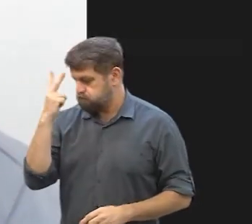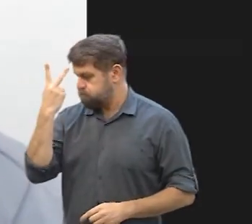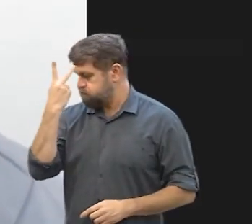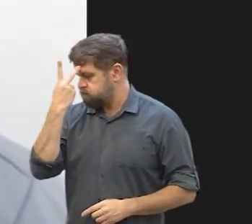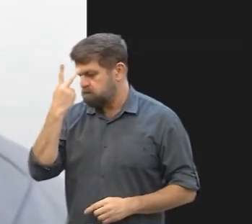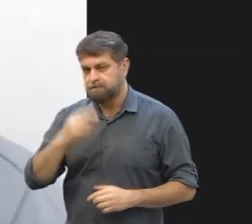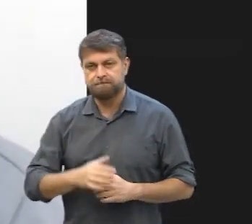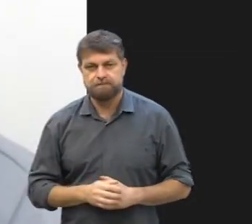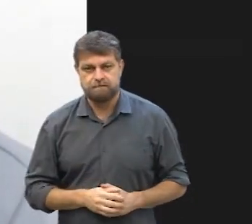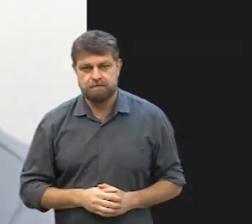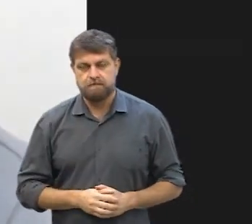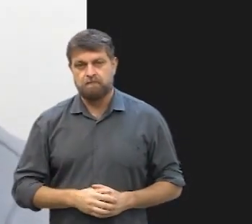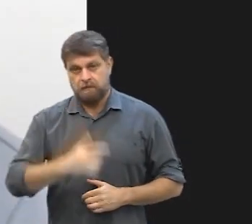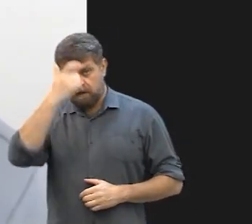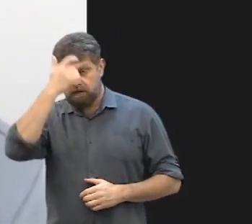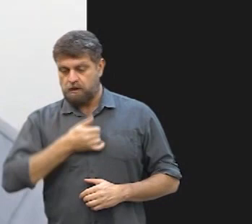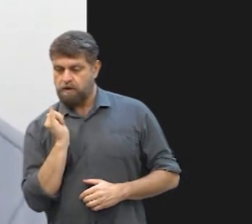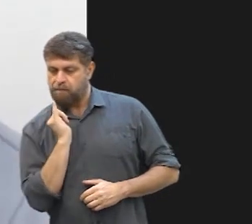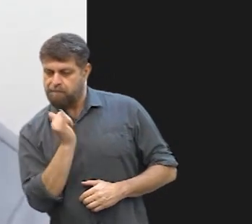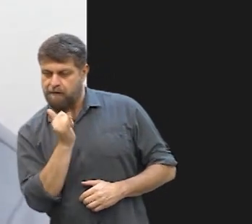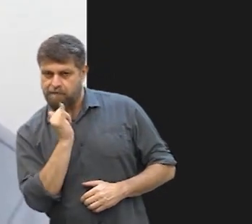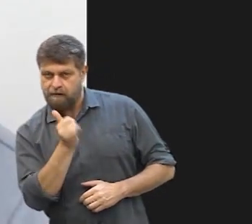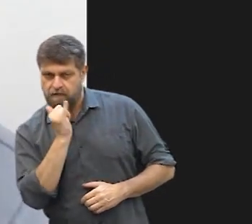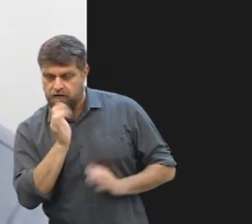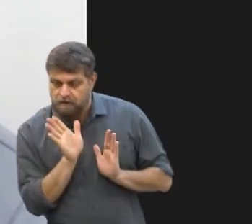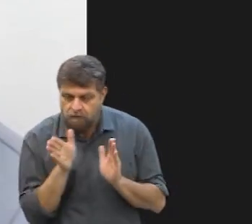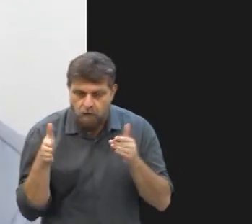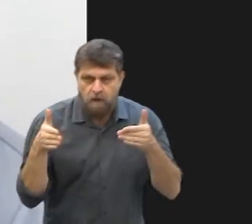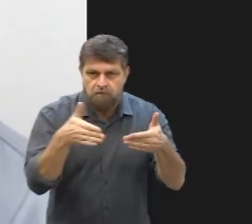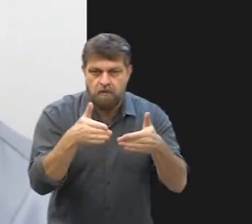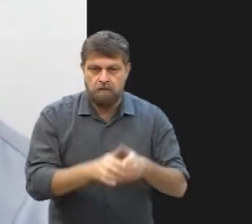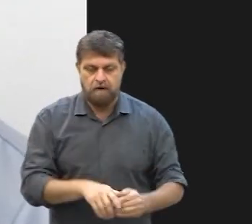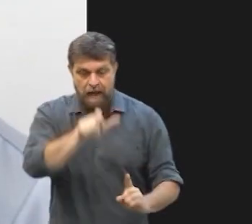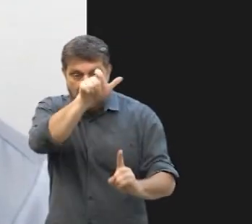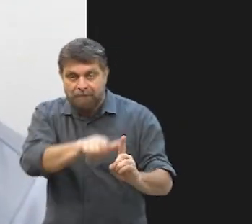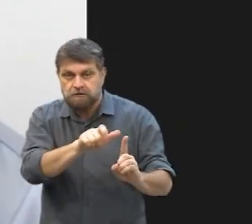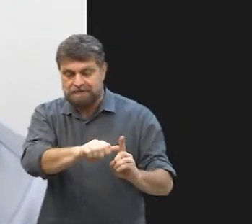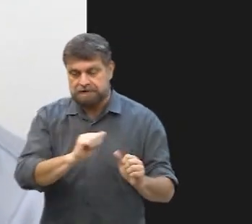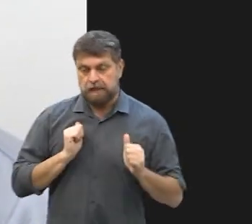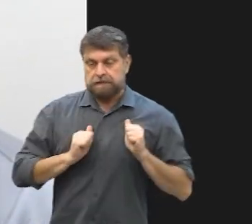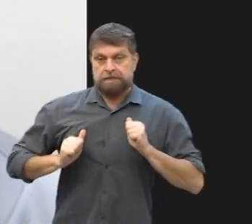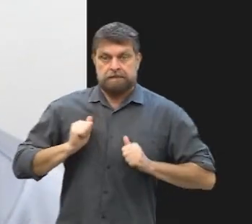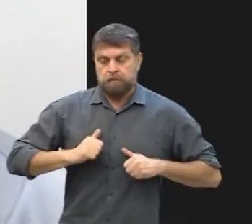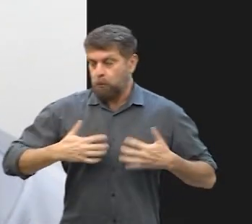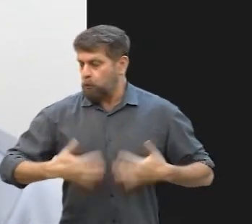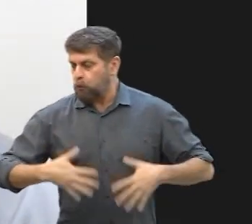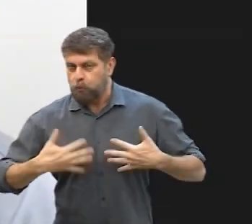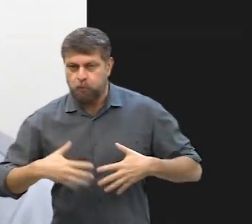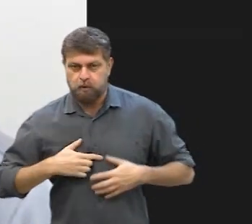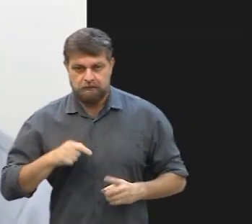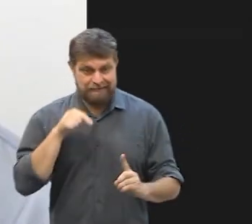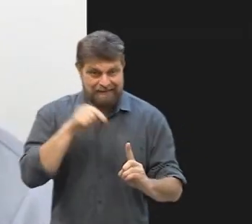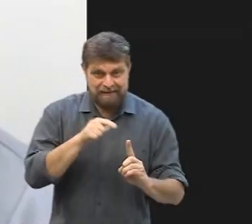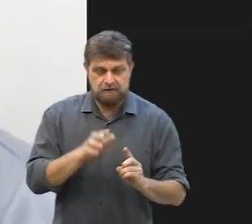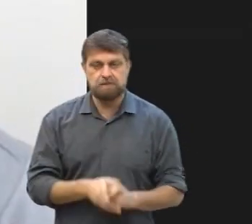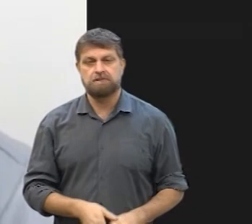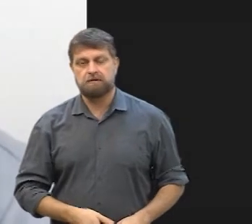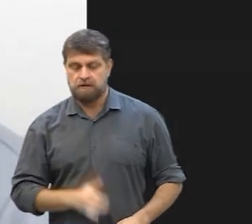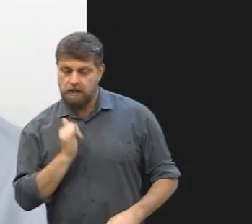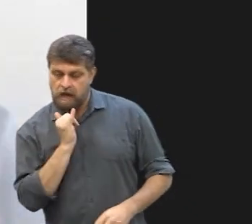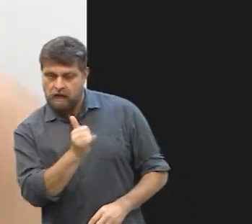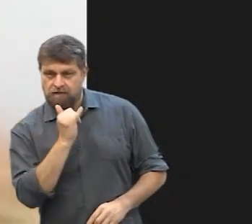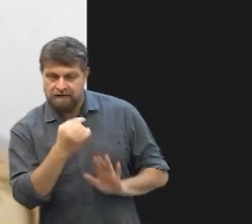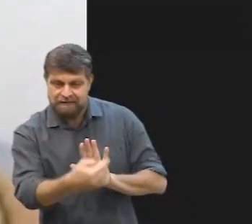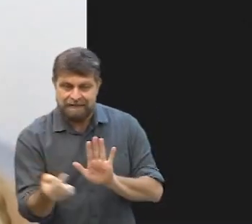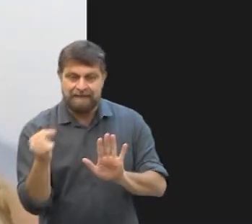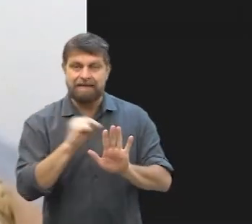reestruturação em cima desses pensamentos. Então, eu foco muito no transtorno de ansiedade que ela tem, e que esse transtorno, eu